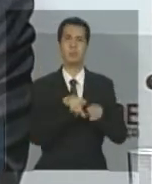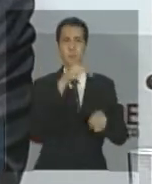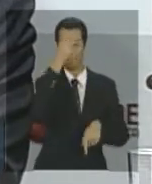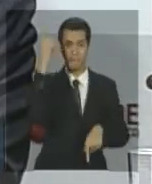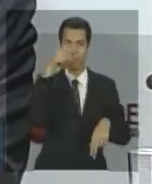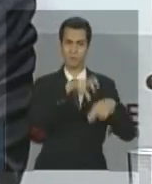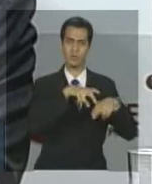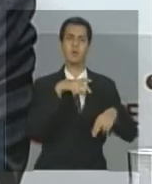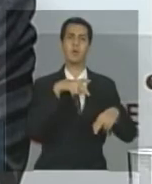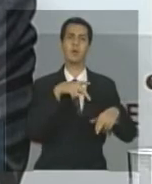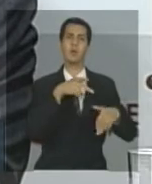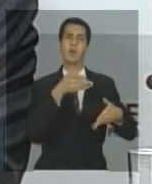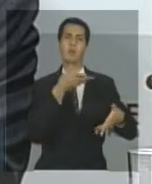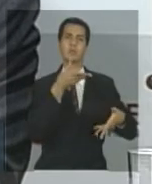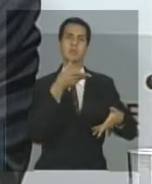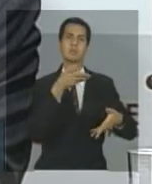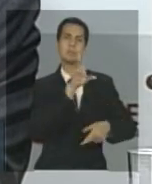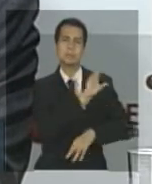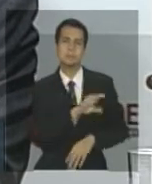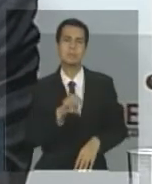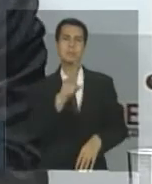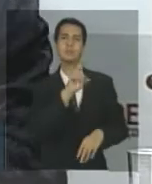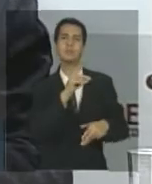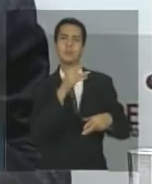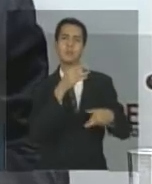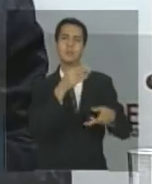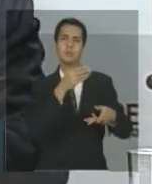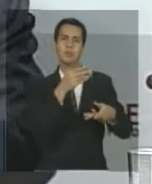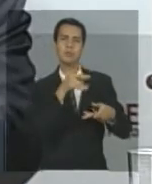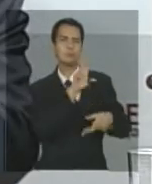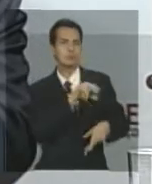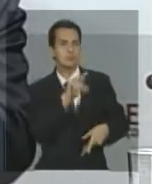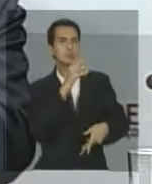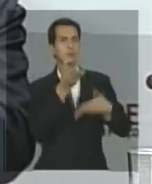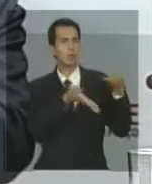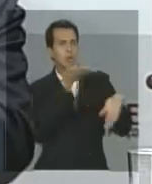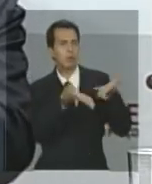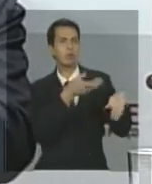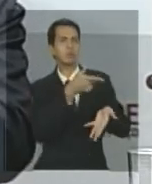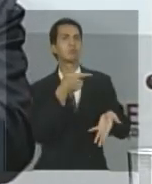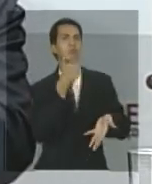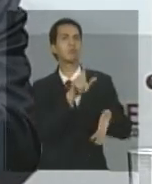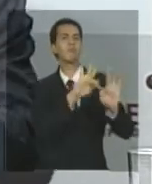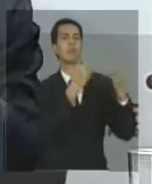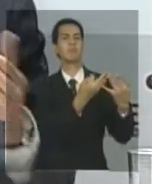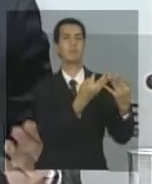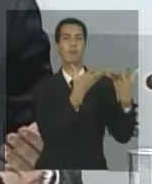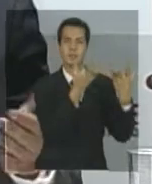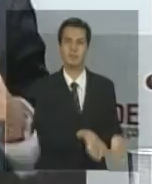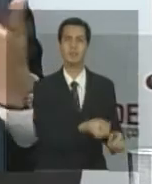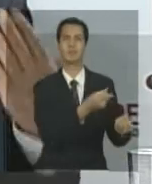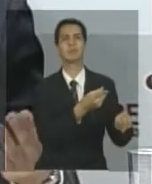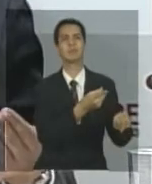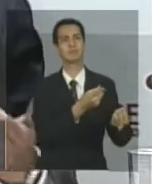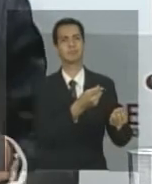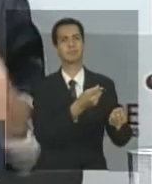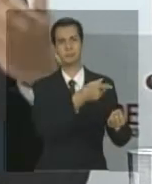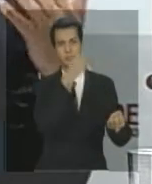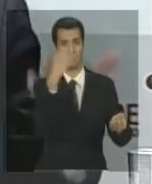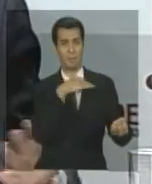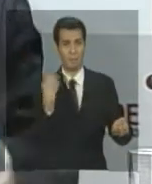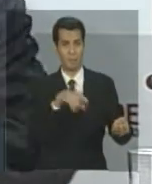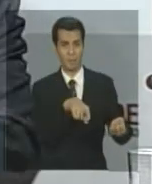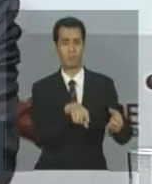conversa, no diálogo com as famílias. Então, essa é uma aposta, por isso que nós constituímos esse comitê, que dirigido, presidido pelo